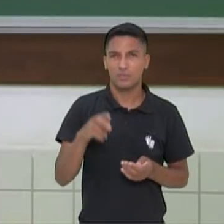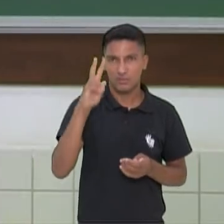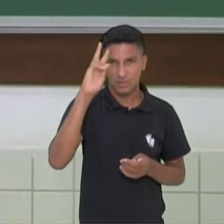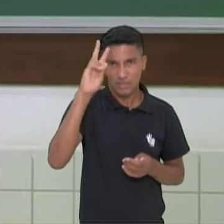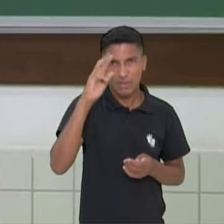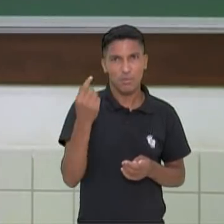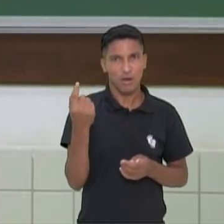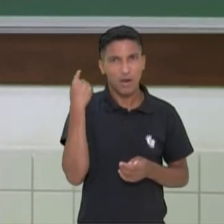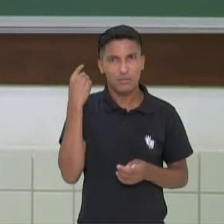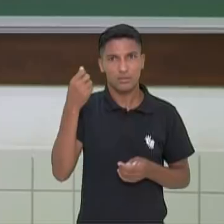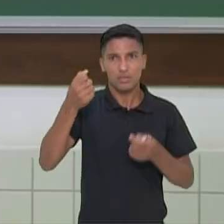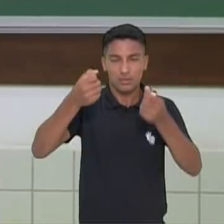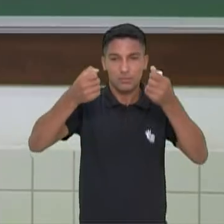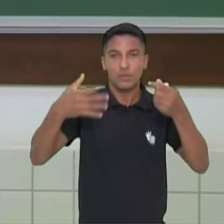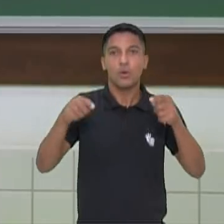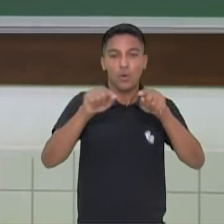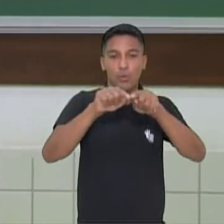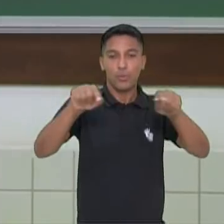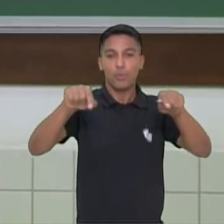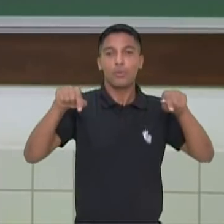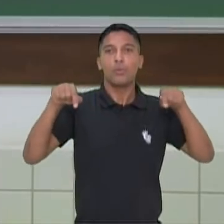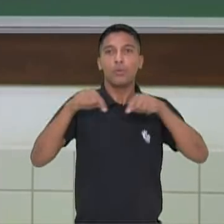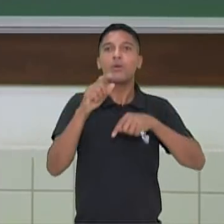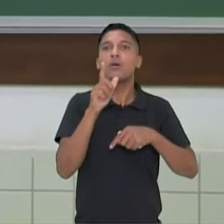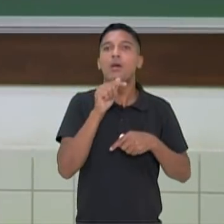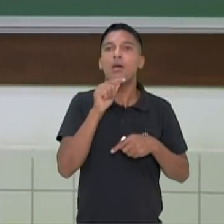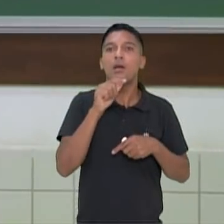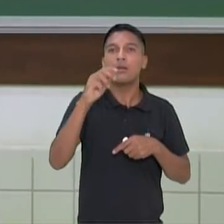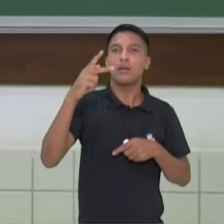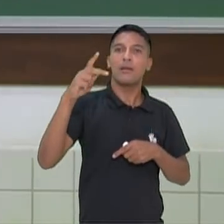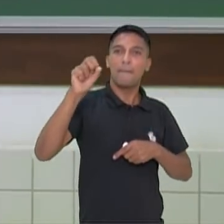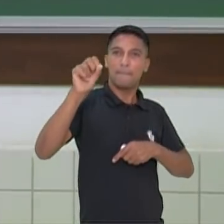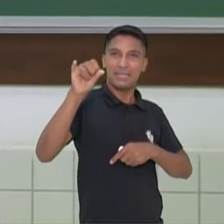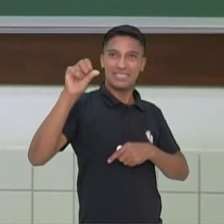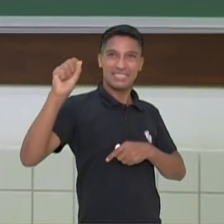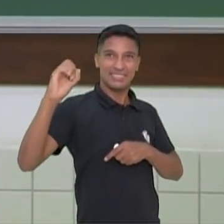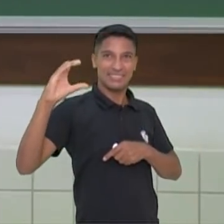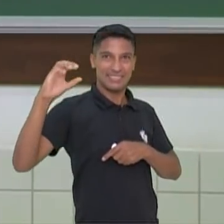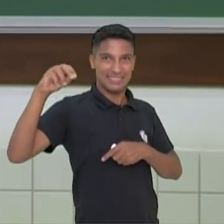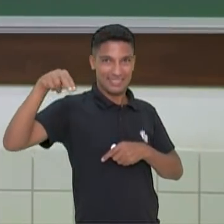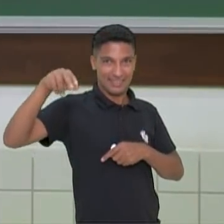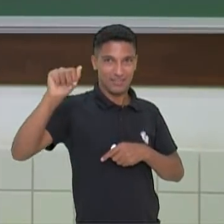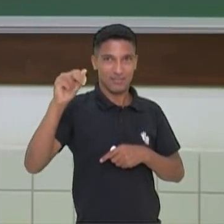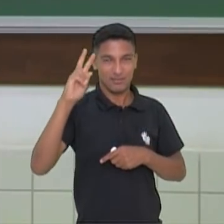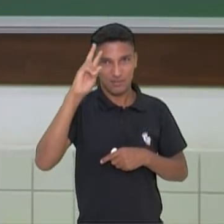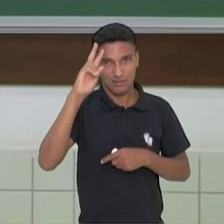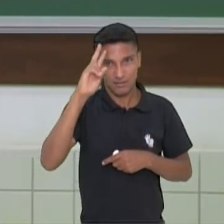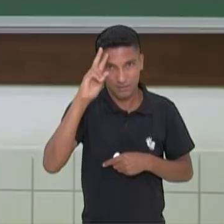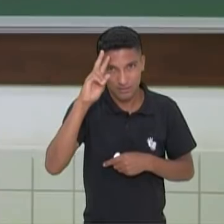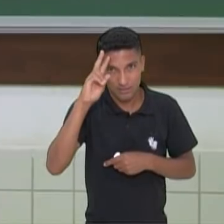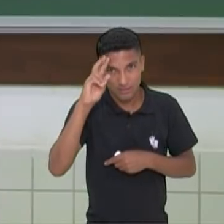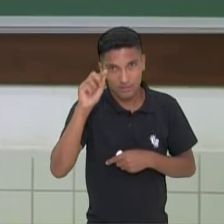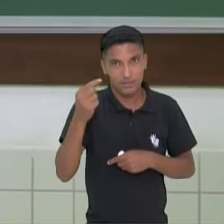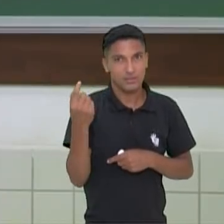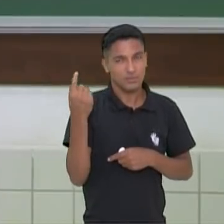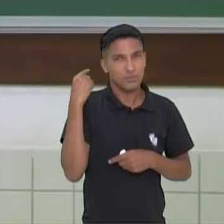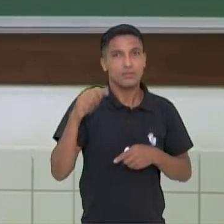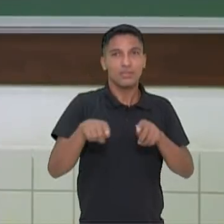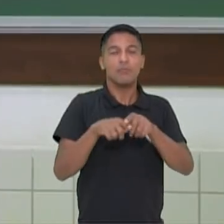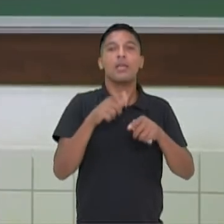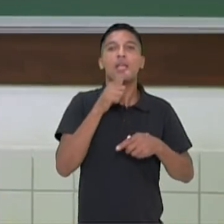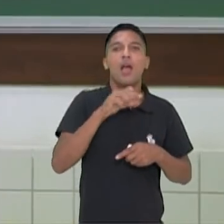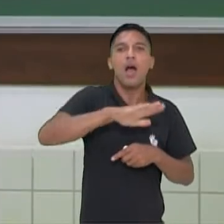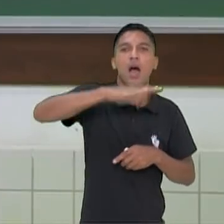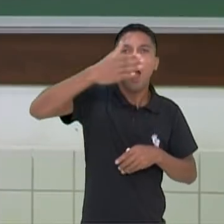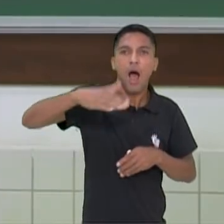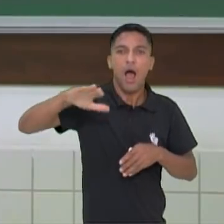das piscinas, né? Dos surfistas, né? Dos surfistas lá na Califórnia e das piscinas, né? O que é